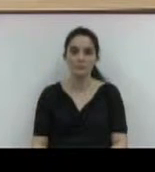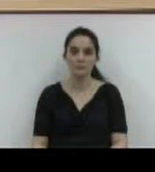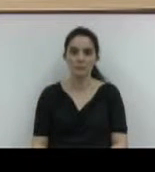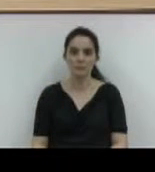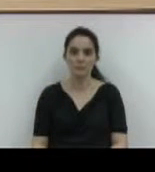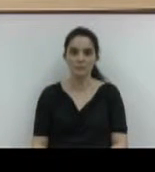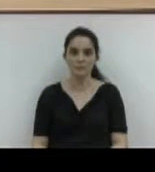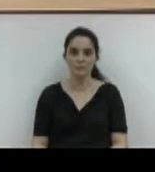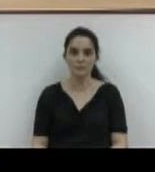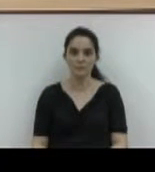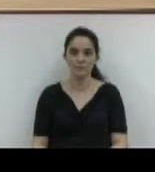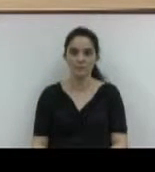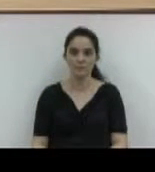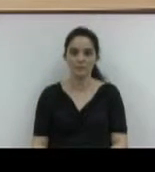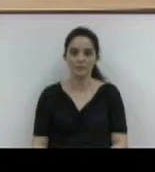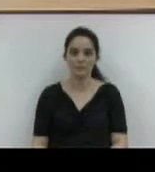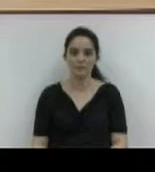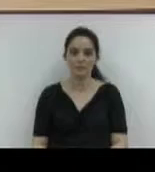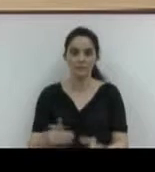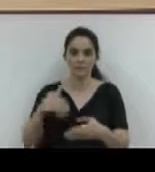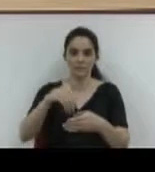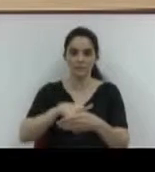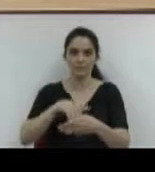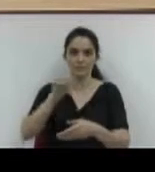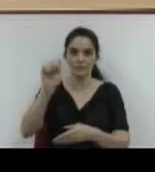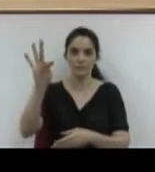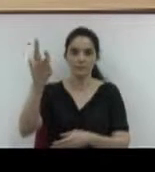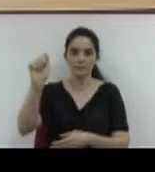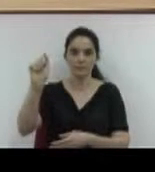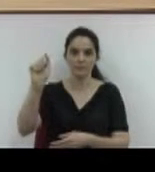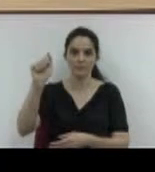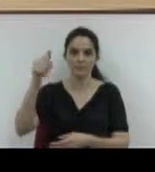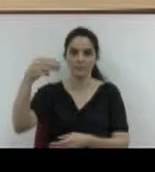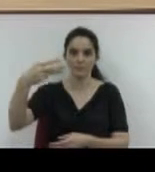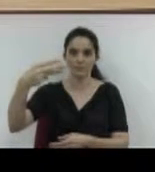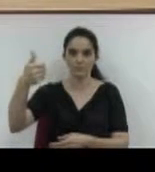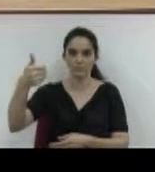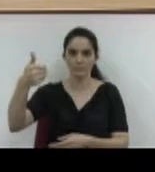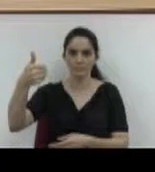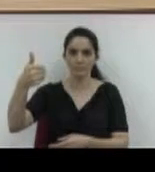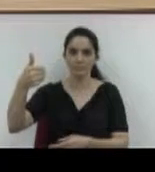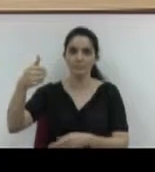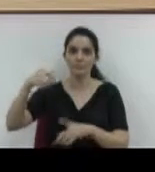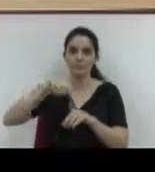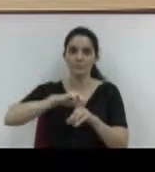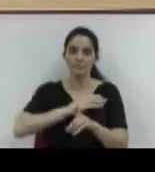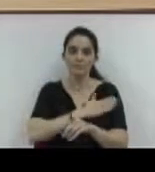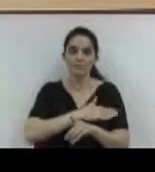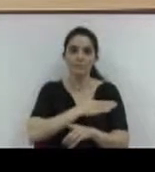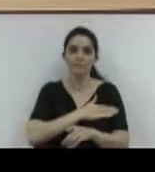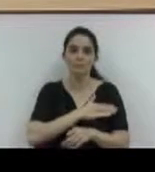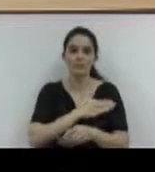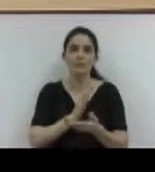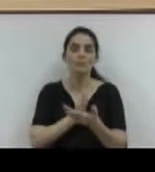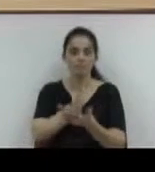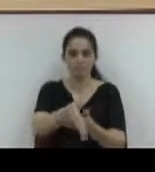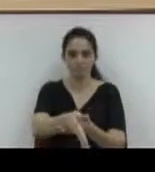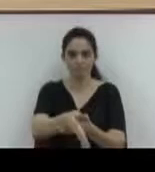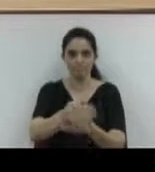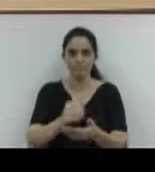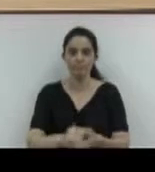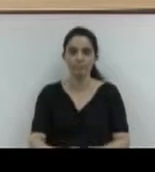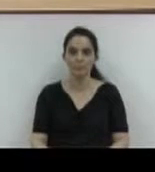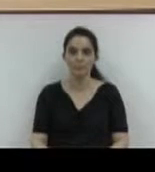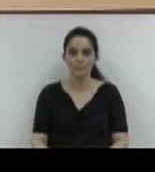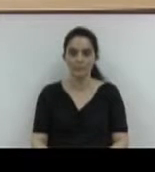Reformulando o resultado da votação da ata do dia 31/8, está aprovado por todos os vereadores presentes no plenário. Comunico a